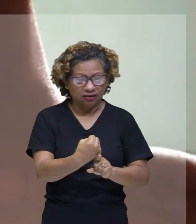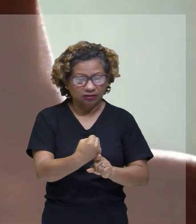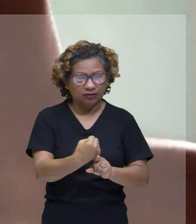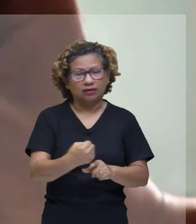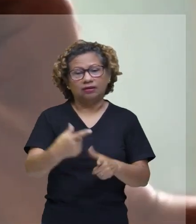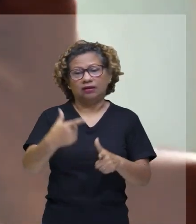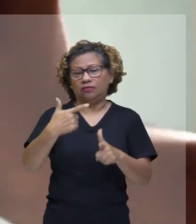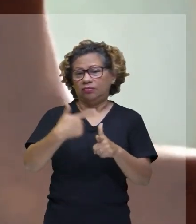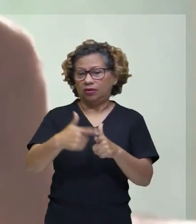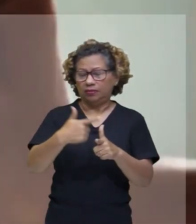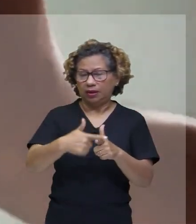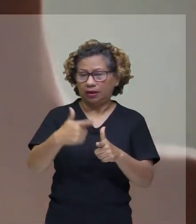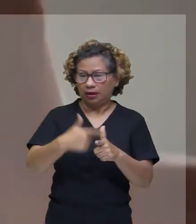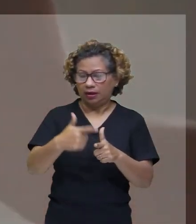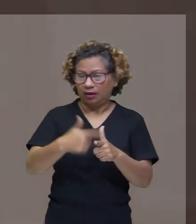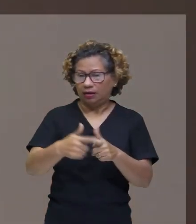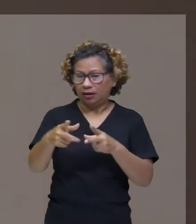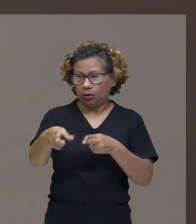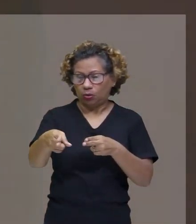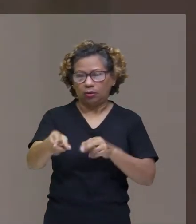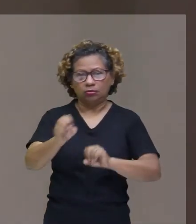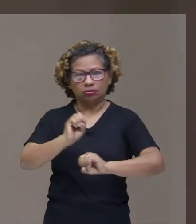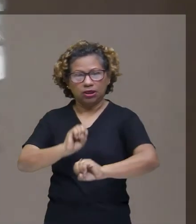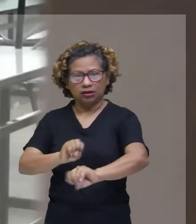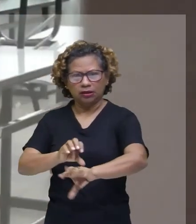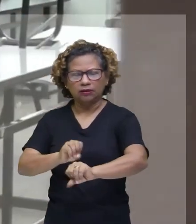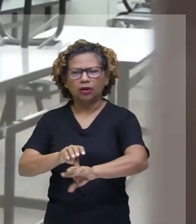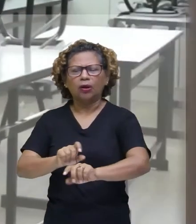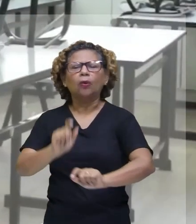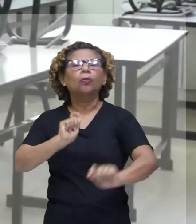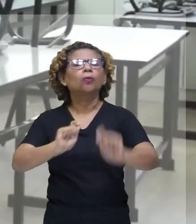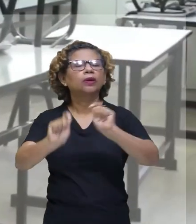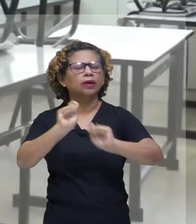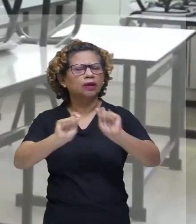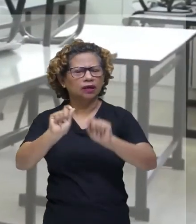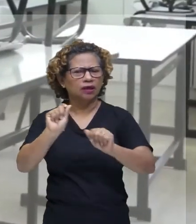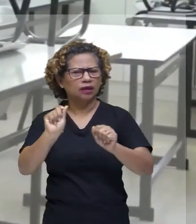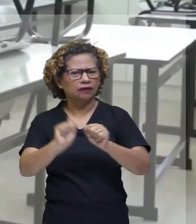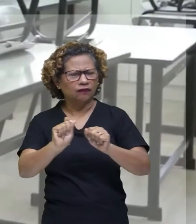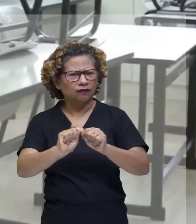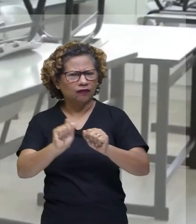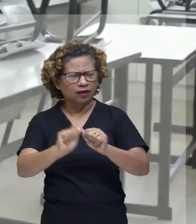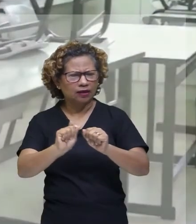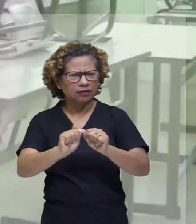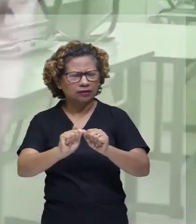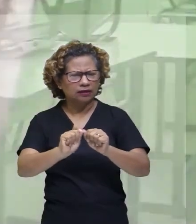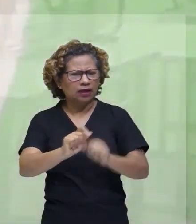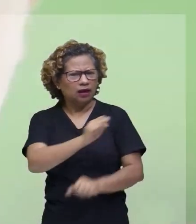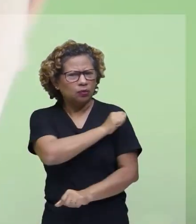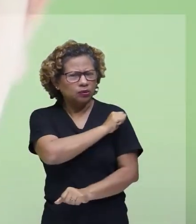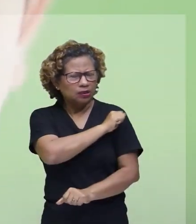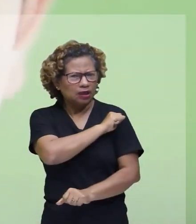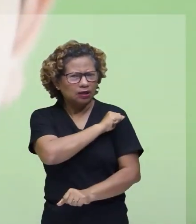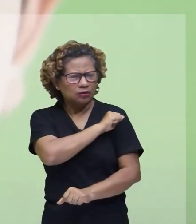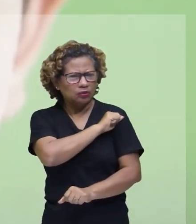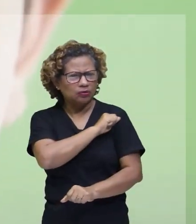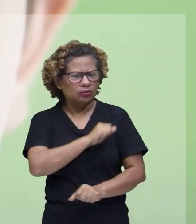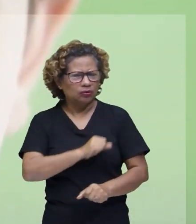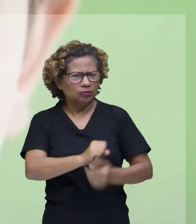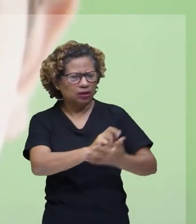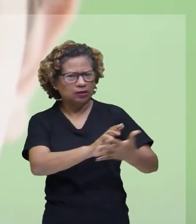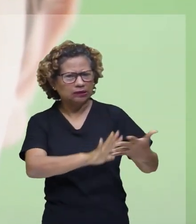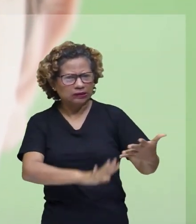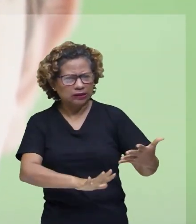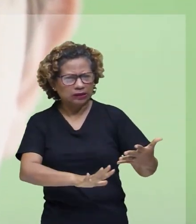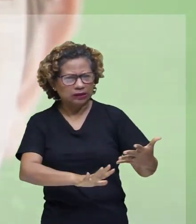problema da educação. O que fazer para manter os estudantes em dia com seus estudos, quando precisam e devem